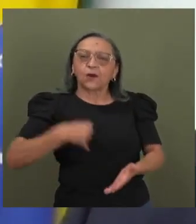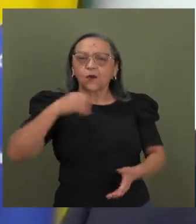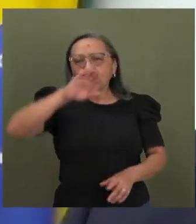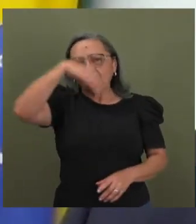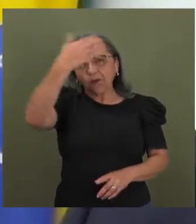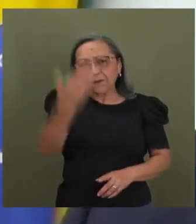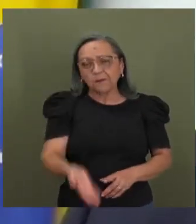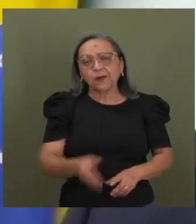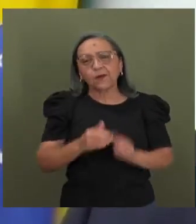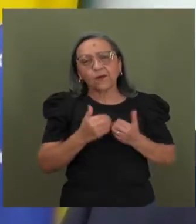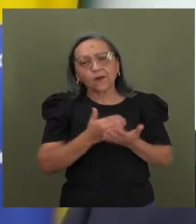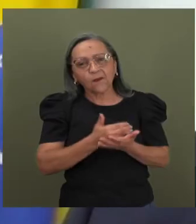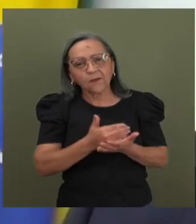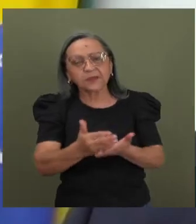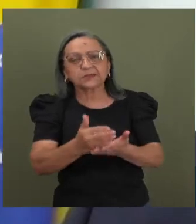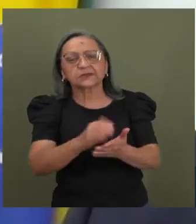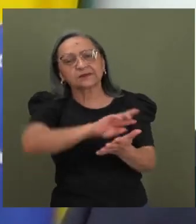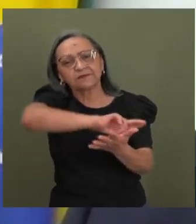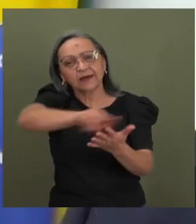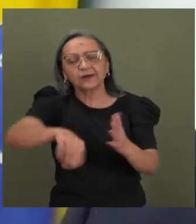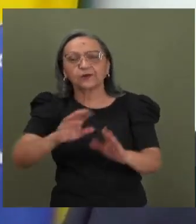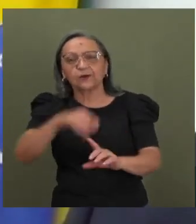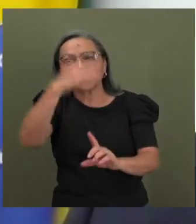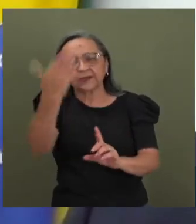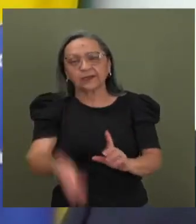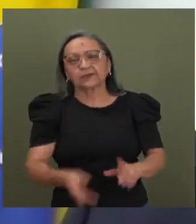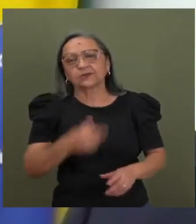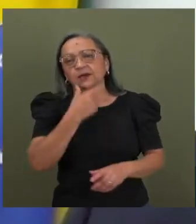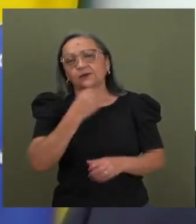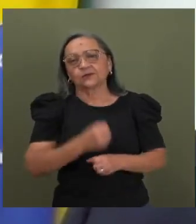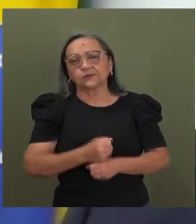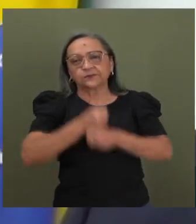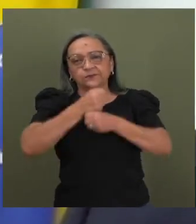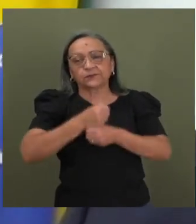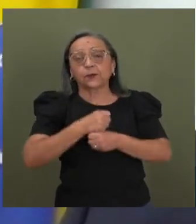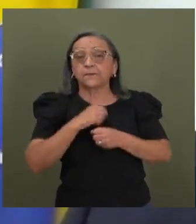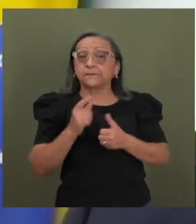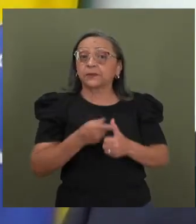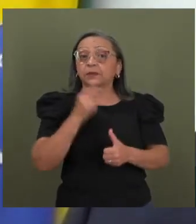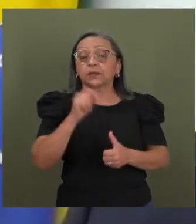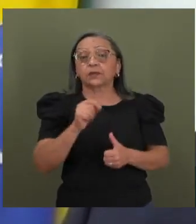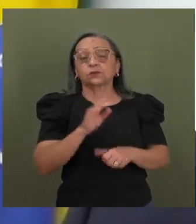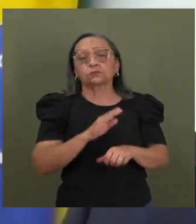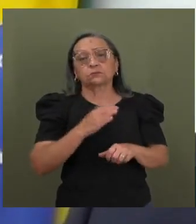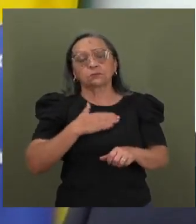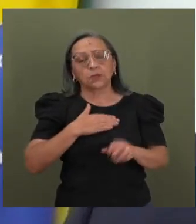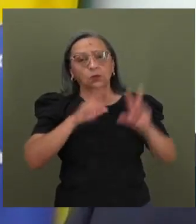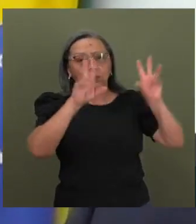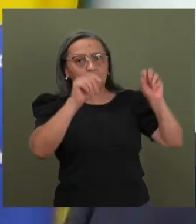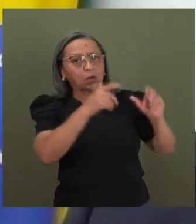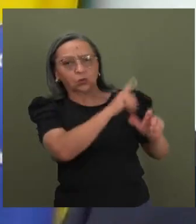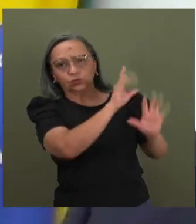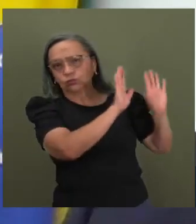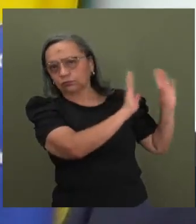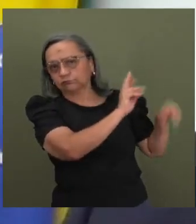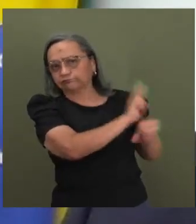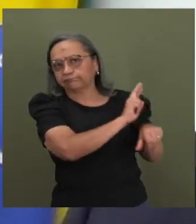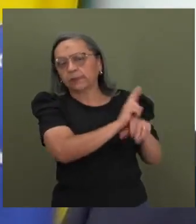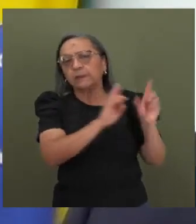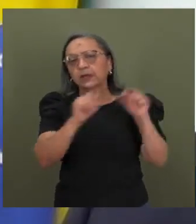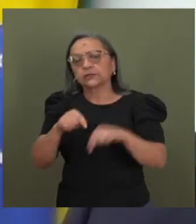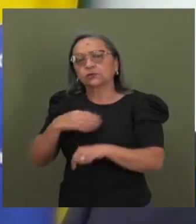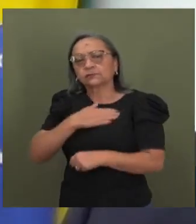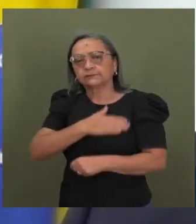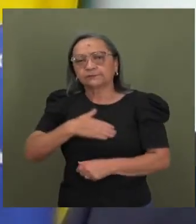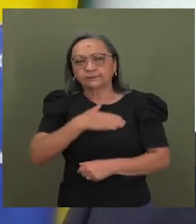homenagem, abrindo essa série de homenagens ao Silvio Santos. Eu quero, em primeiro lugar, meu assunto é outro, mas eu